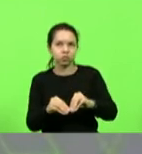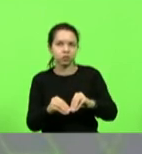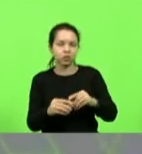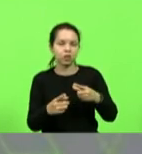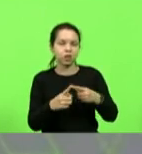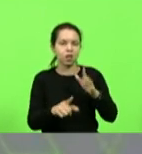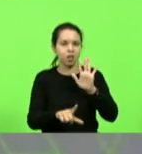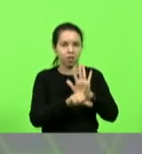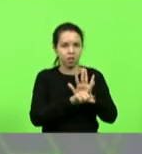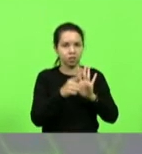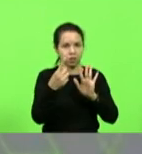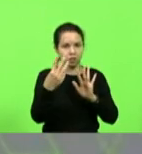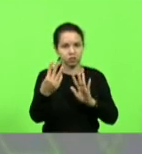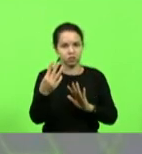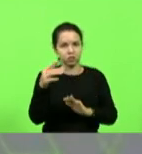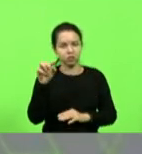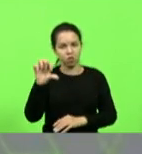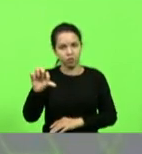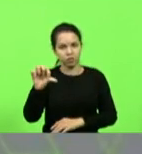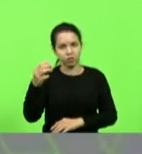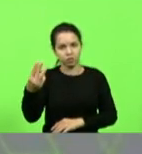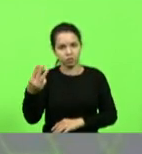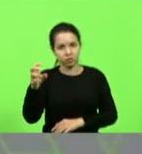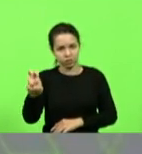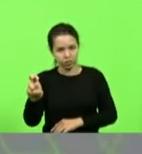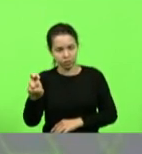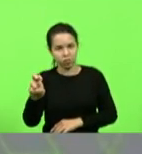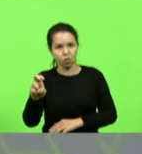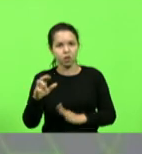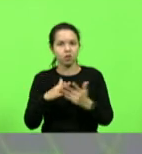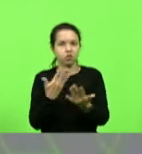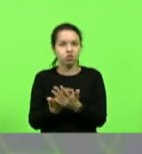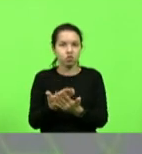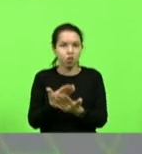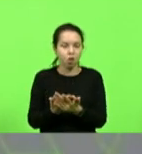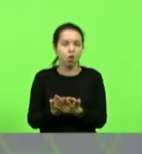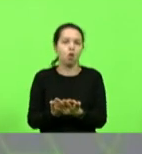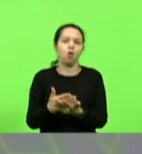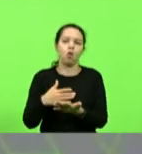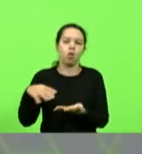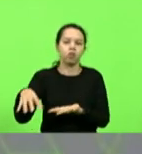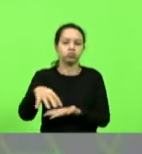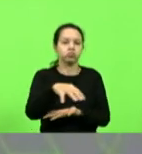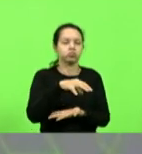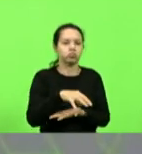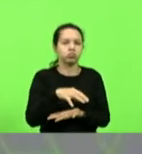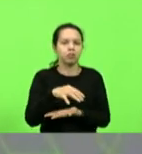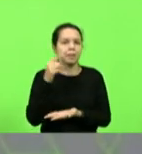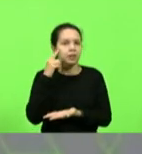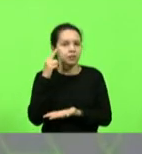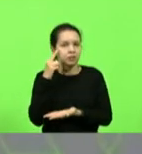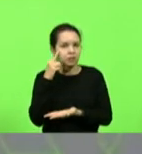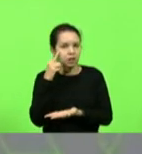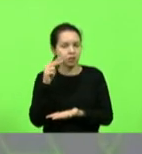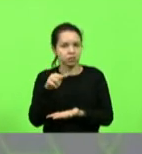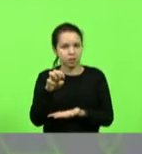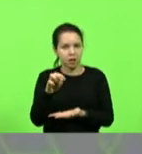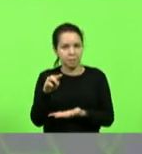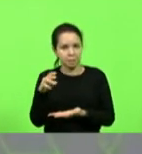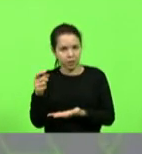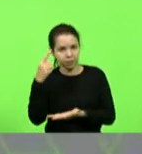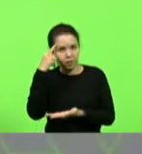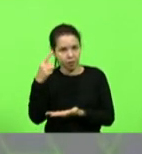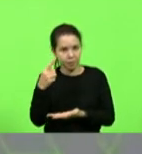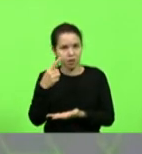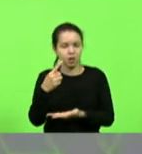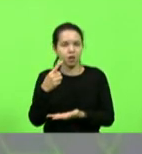a 13.935, na rede estadual de ensino, né? Pensando nos NEPRES, que foram bem lembrados pela professora